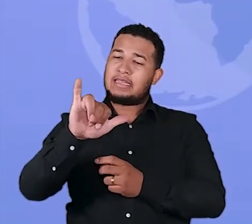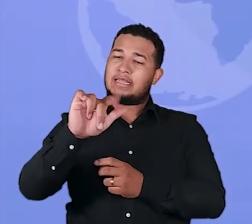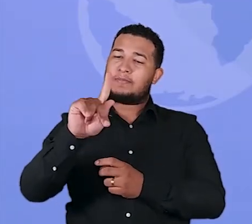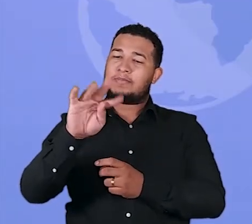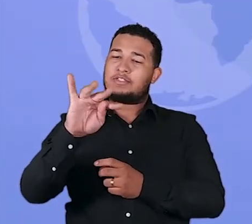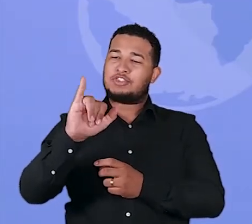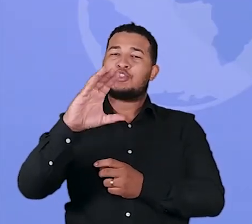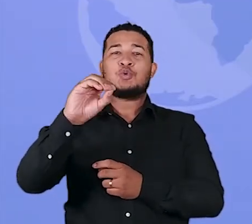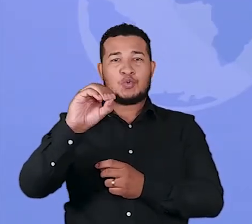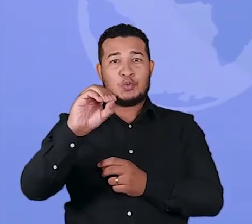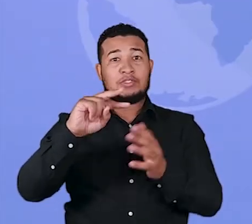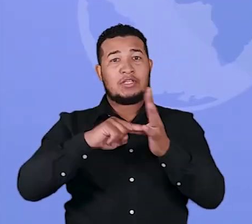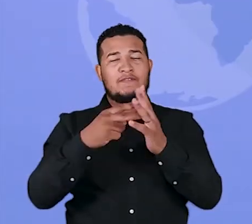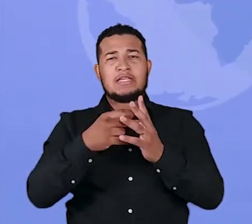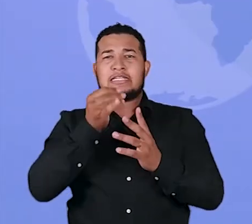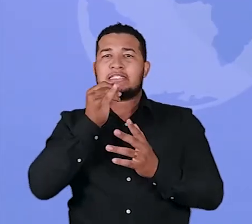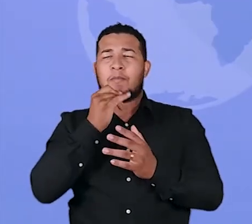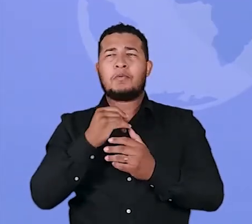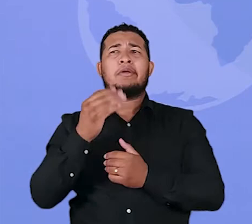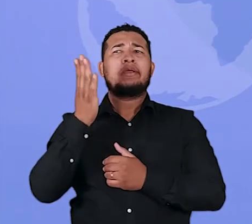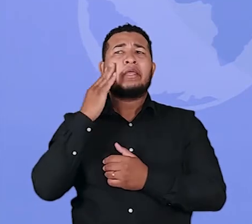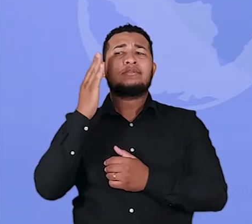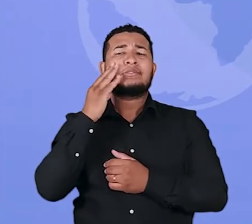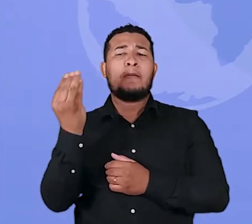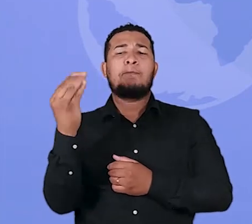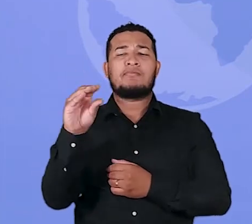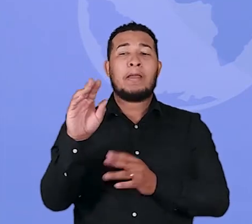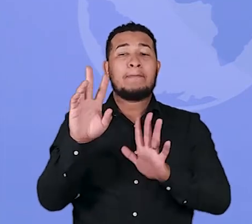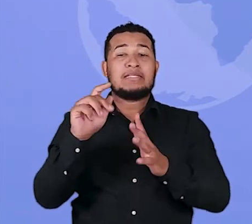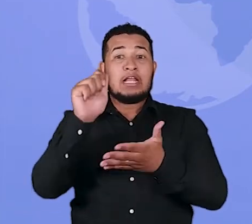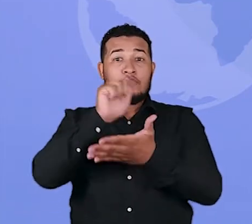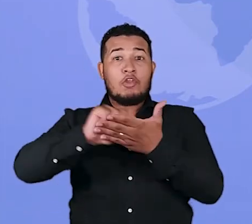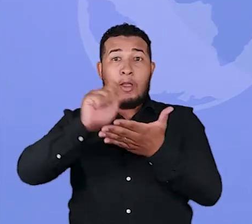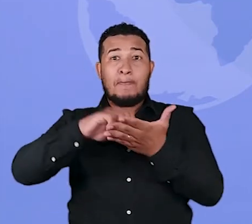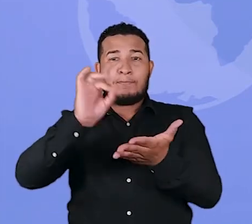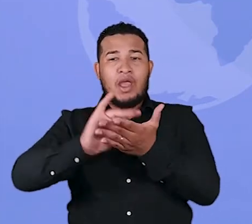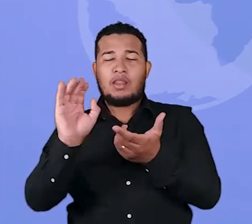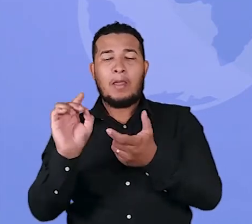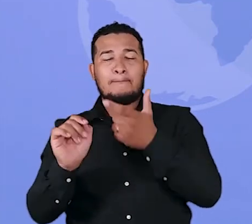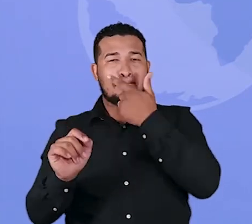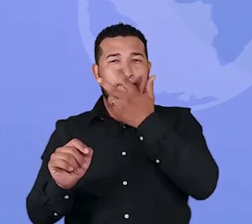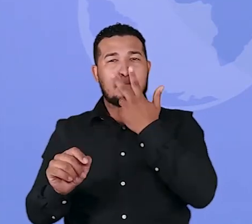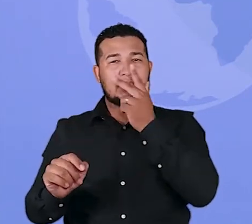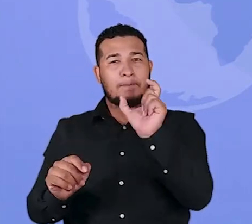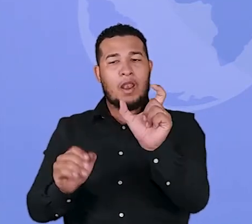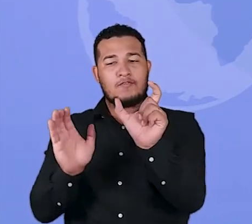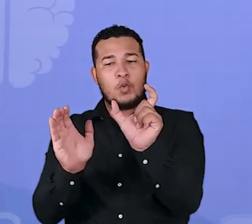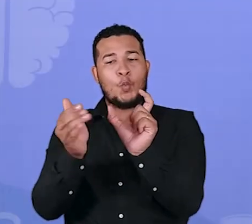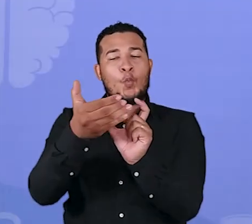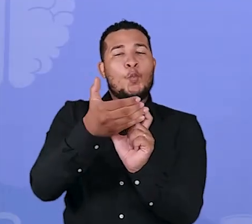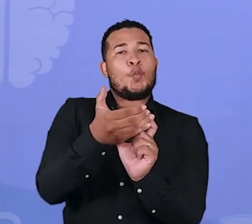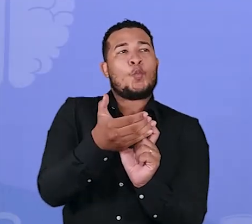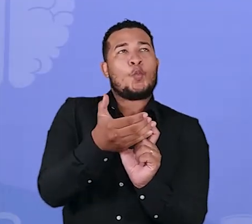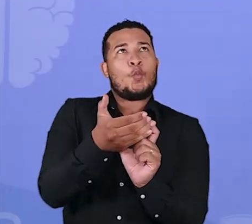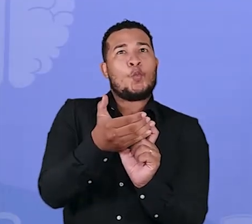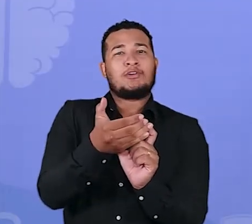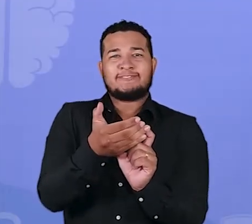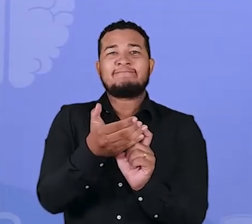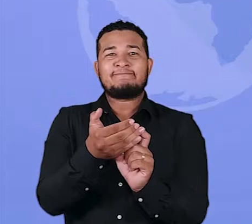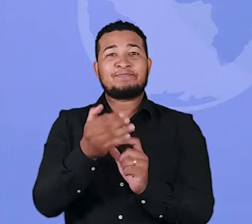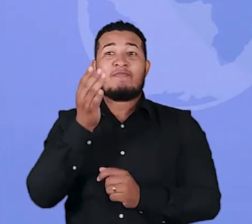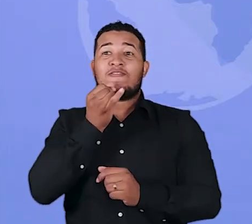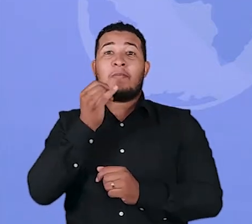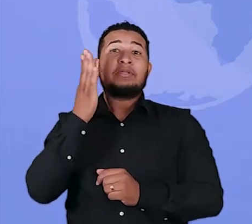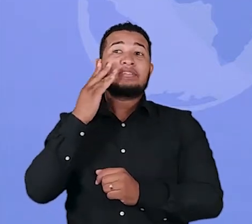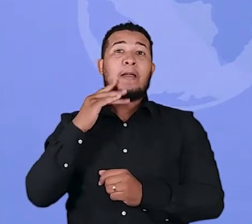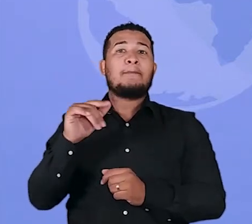o sujeito não está... você sabe qual que é, mas ele não está escrito ali. É a mesma coisa aqui. Você sabe que se refere